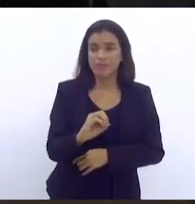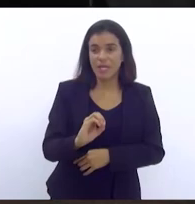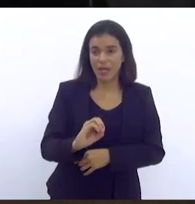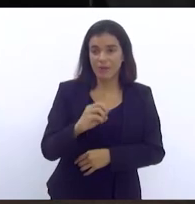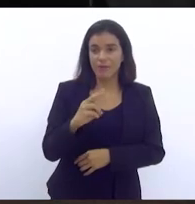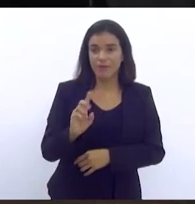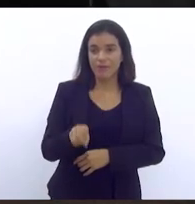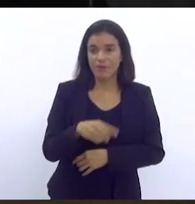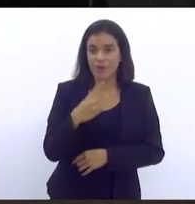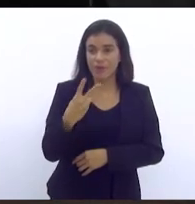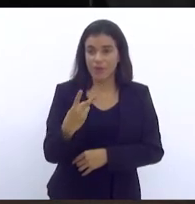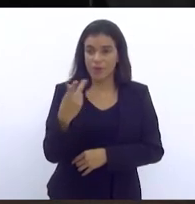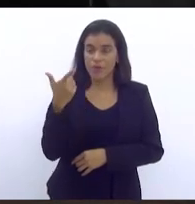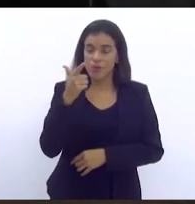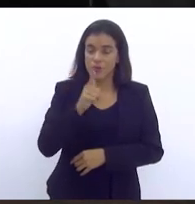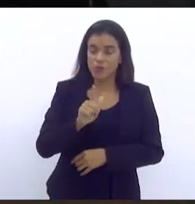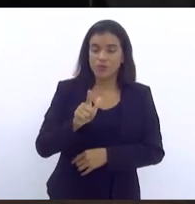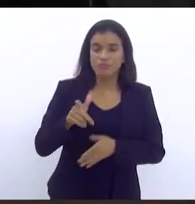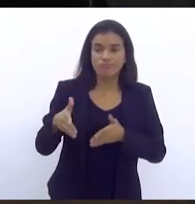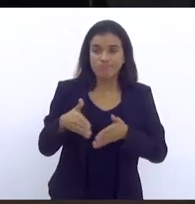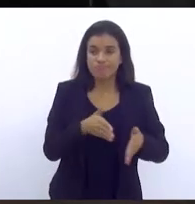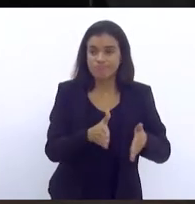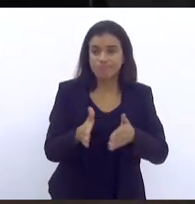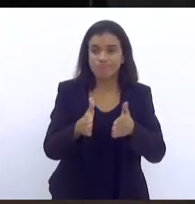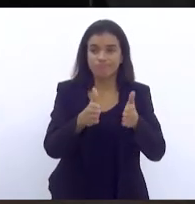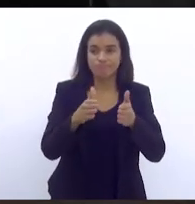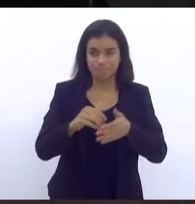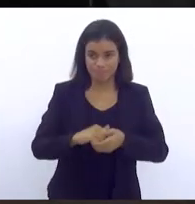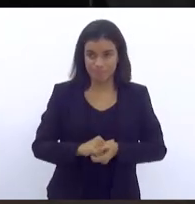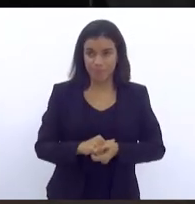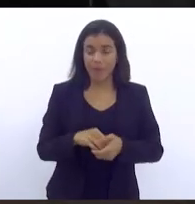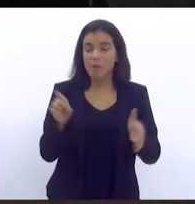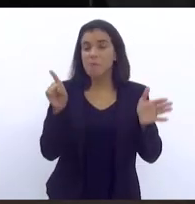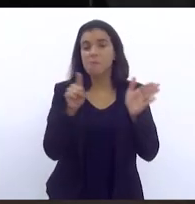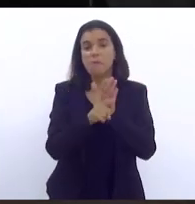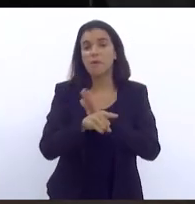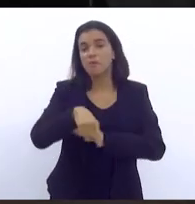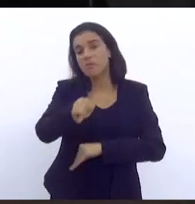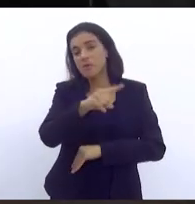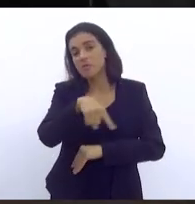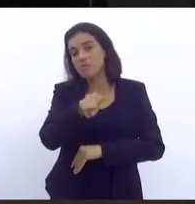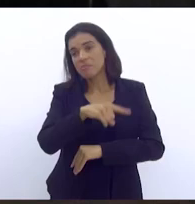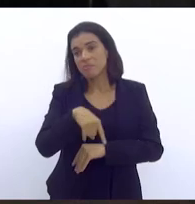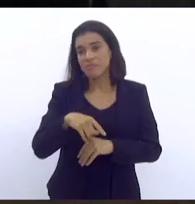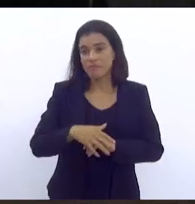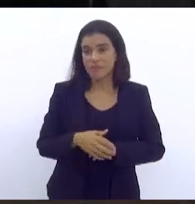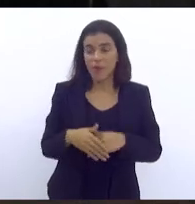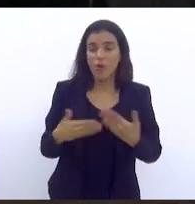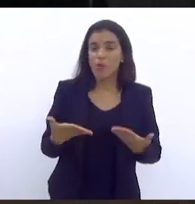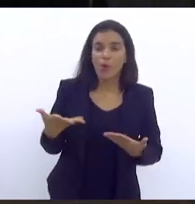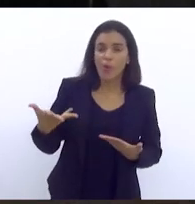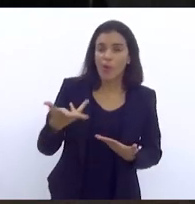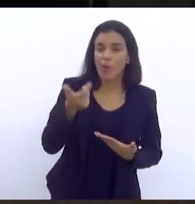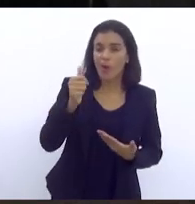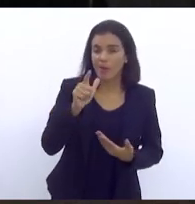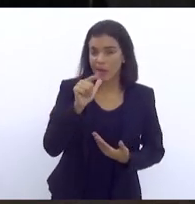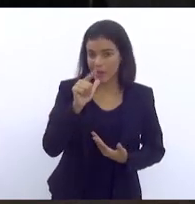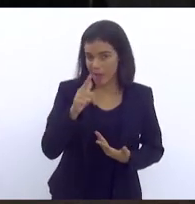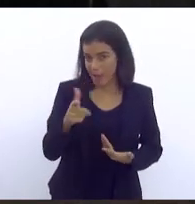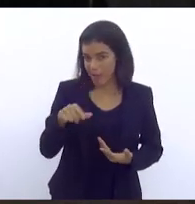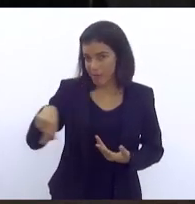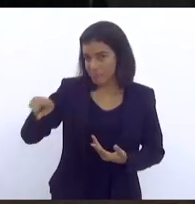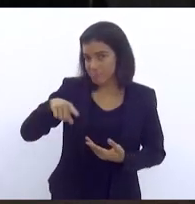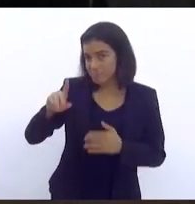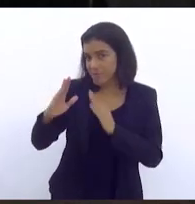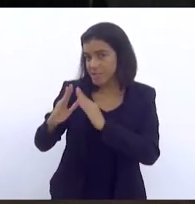utilizam rios e Lagoas eh a pergunta que fica é que qualidade de água essas